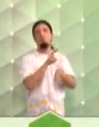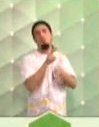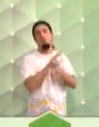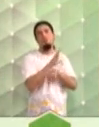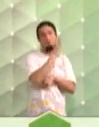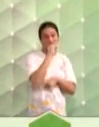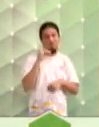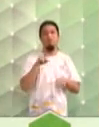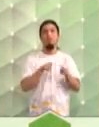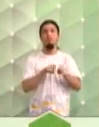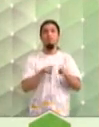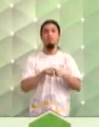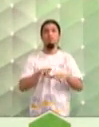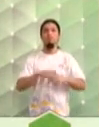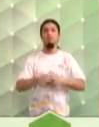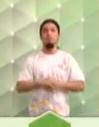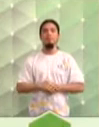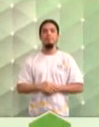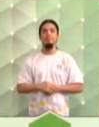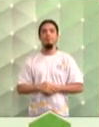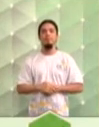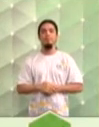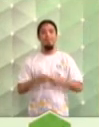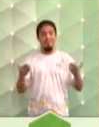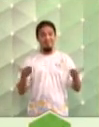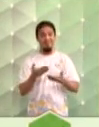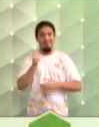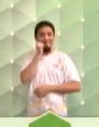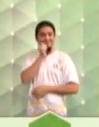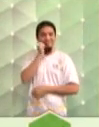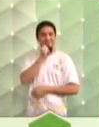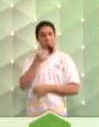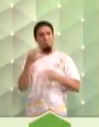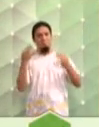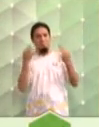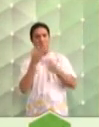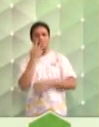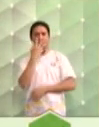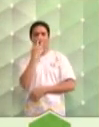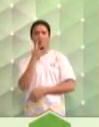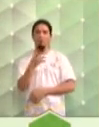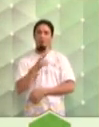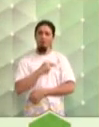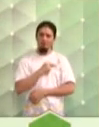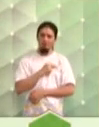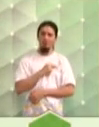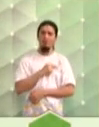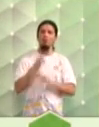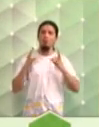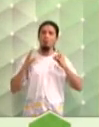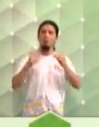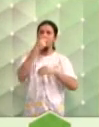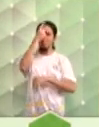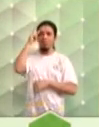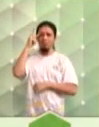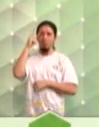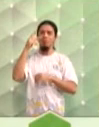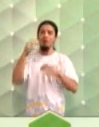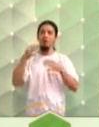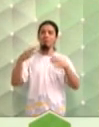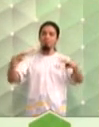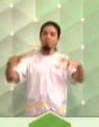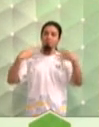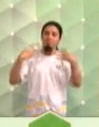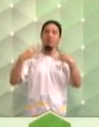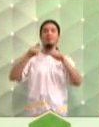Próximo. Ixi, toda bonitinha. Vem pra cá, Karina Amazônia. A turma tá ligada na TV em Tempo. Todo mundo ligado na TV em Tempo, ligado Cefaz, no Facebook. Pessoal da